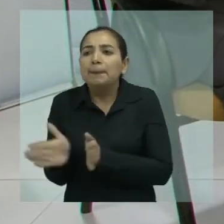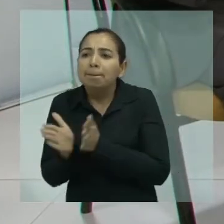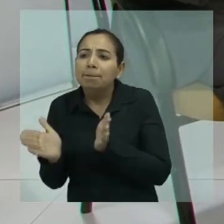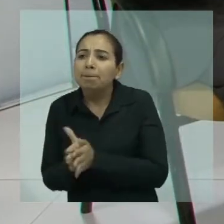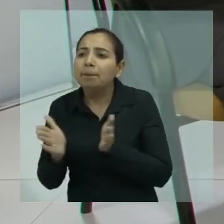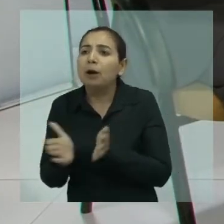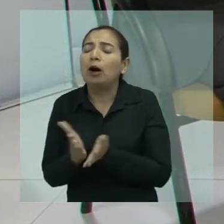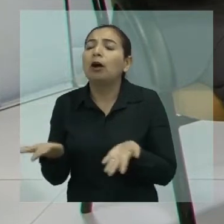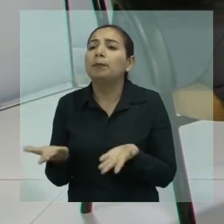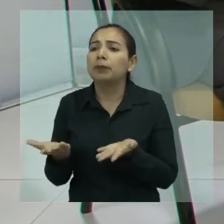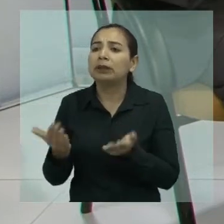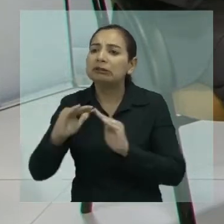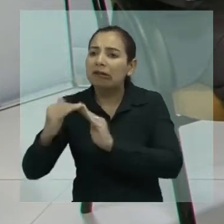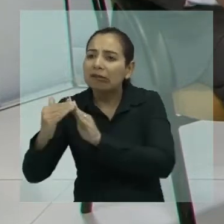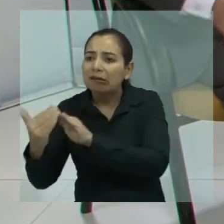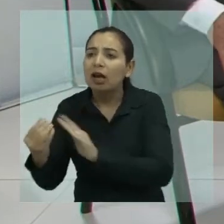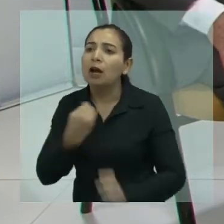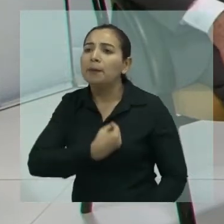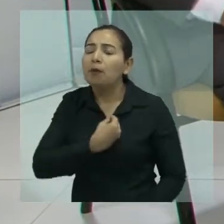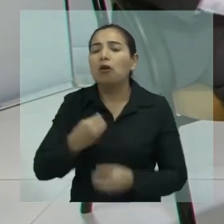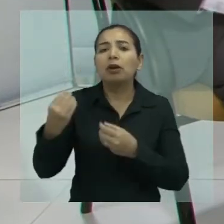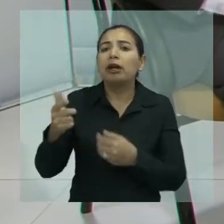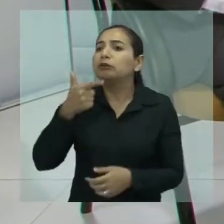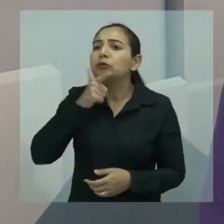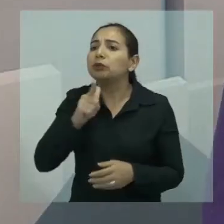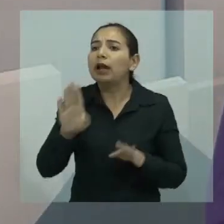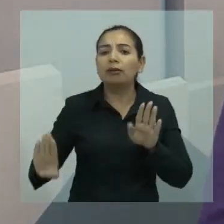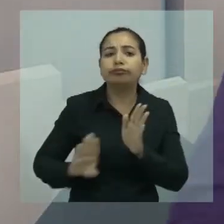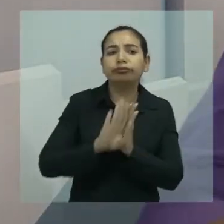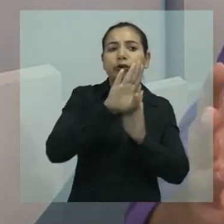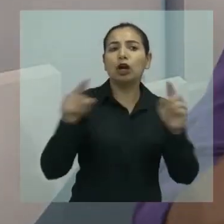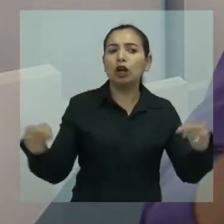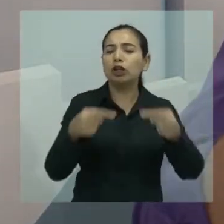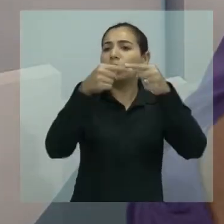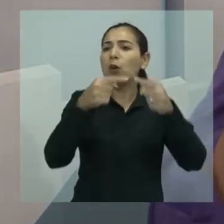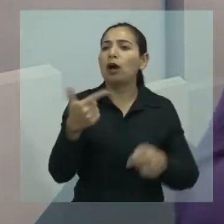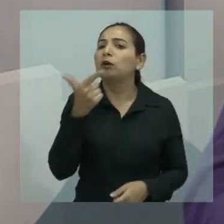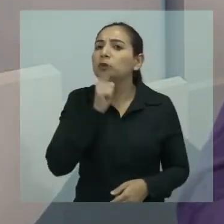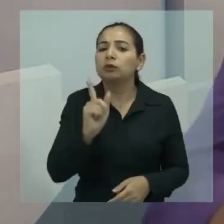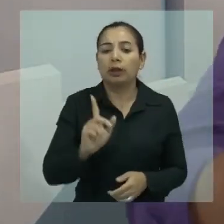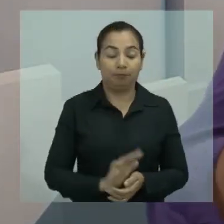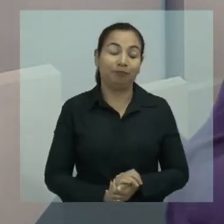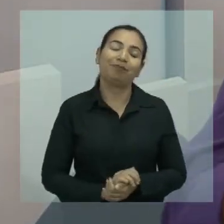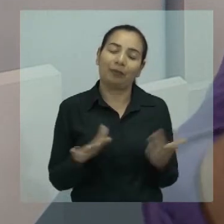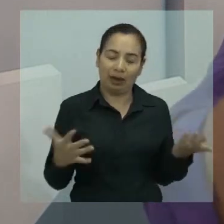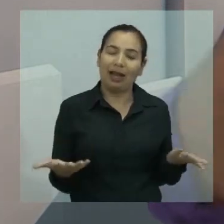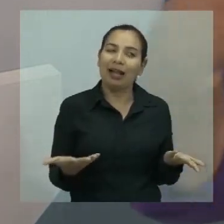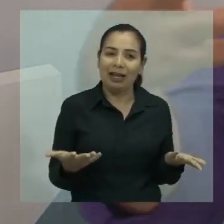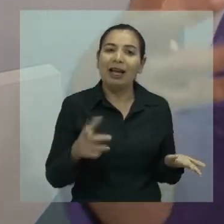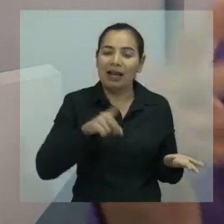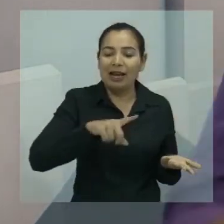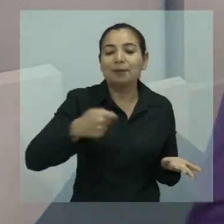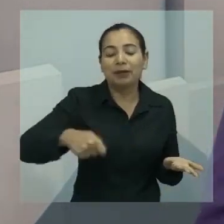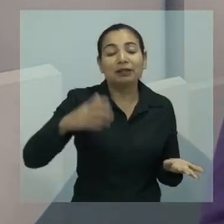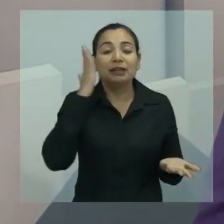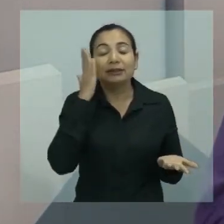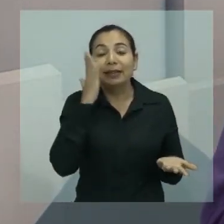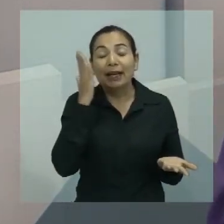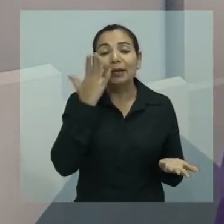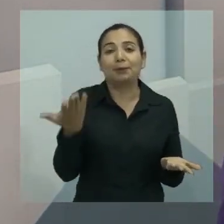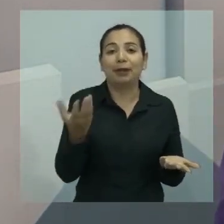de família de nível alto, como é que vai comparar com uma pessoa de nível bem inferior e não tem como superar e